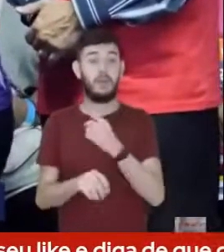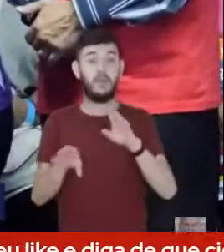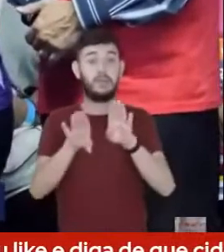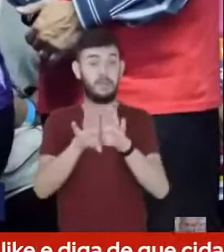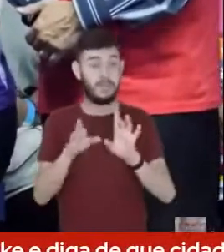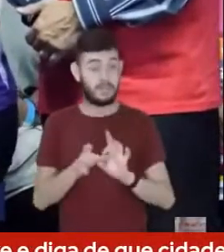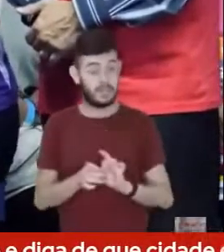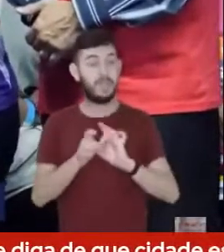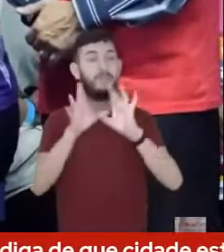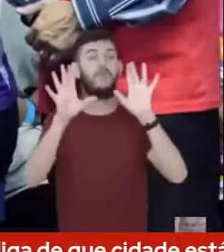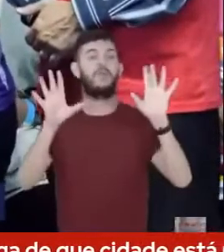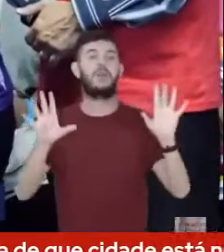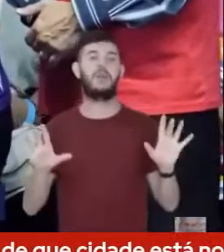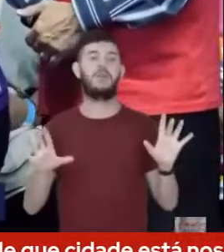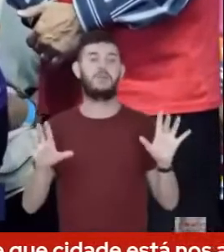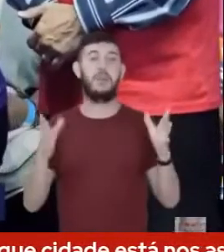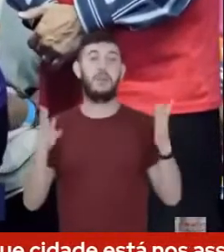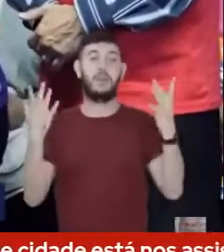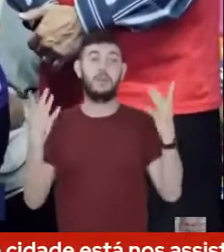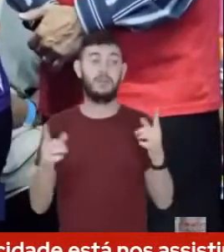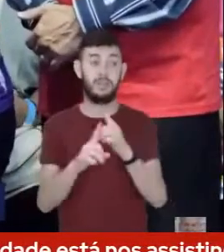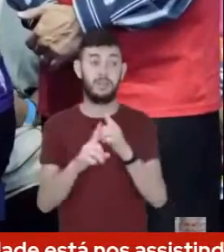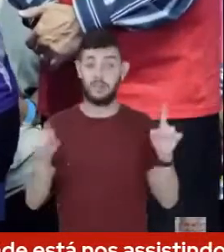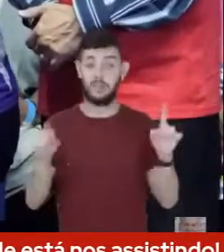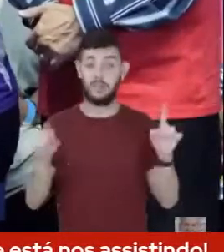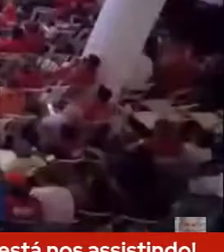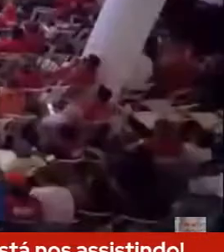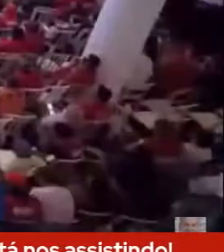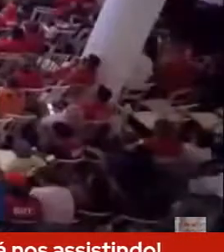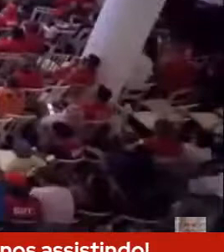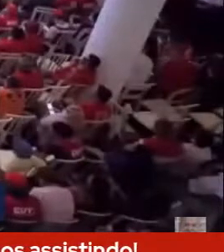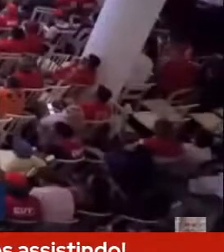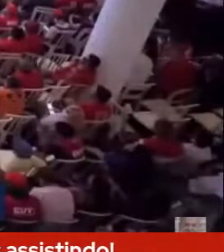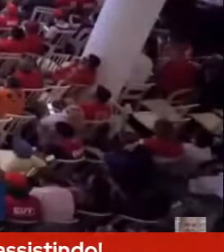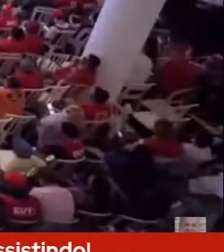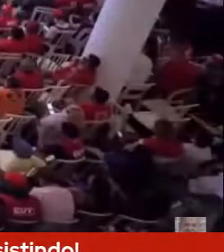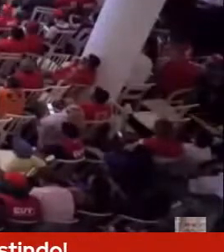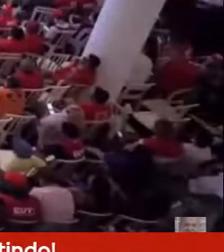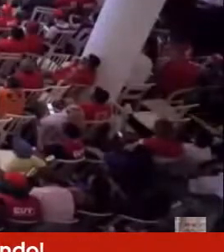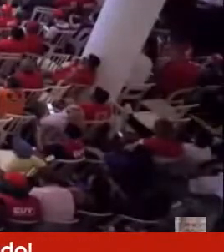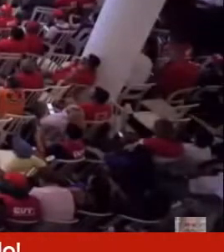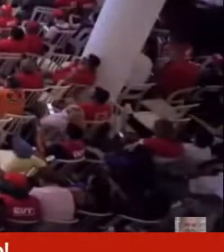contra a ditadura. Vamos à luta, companheiros! Vamos.